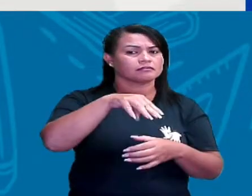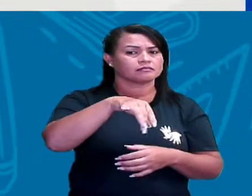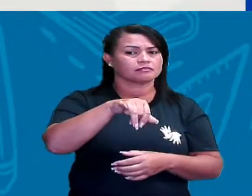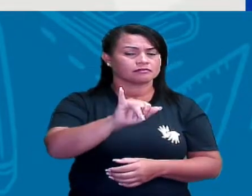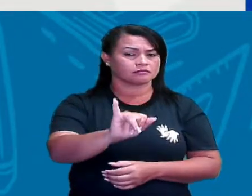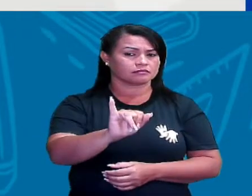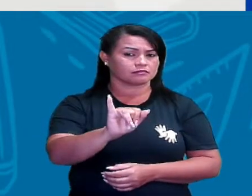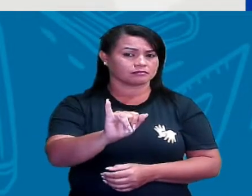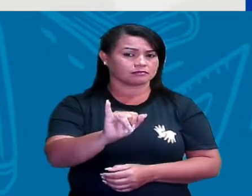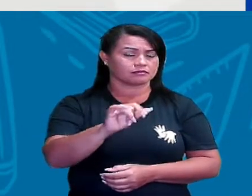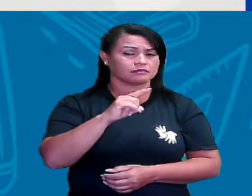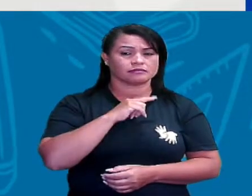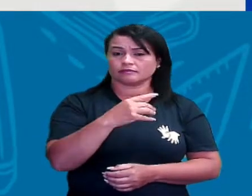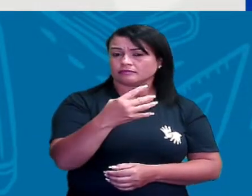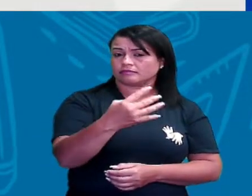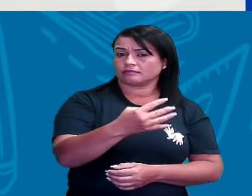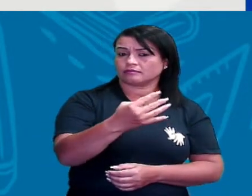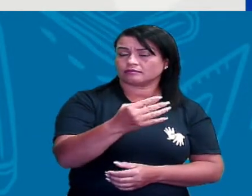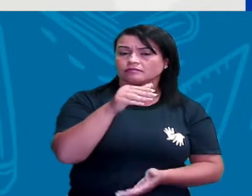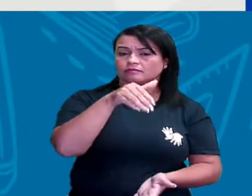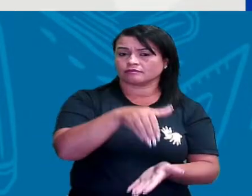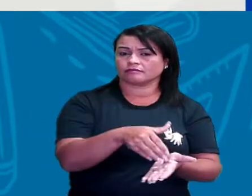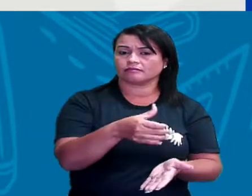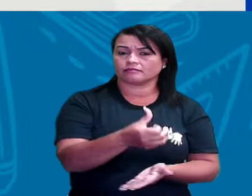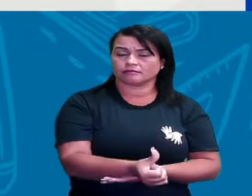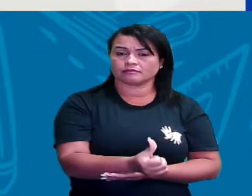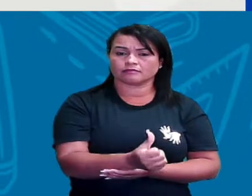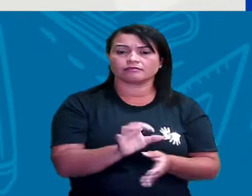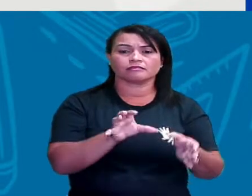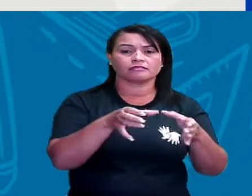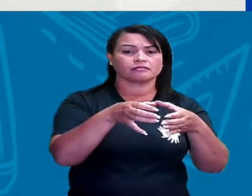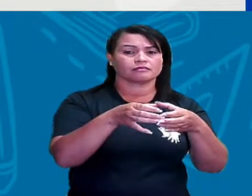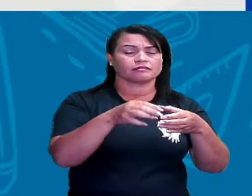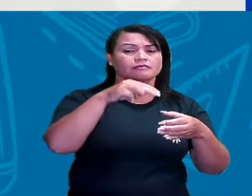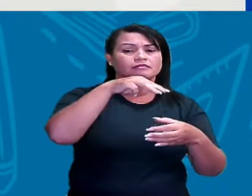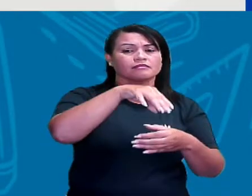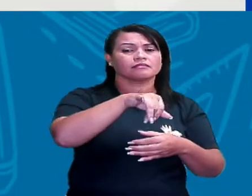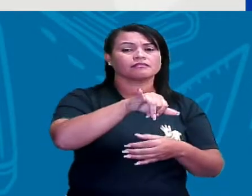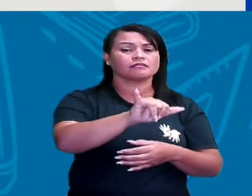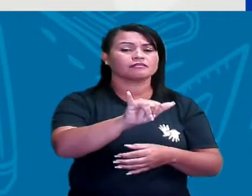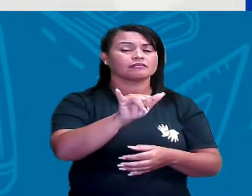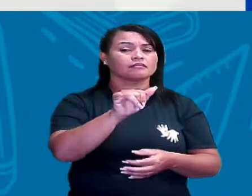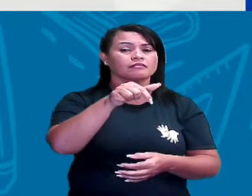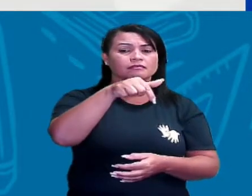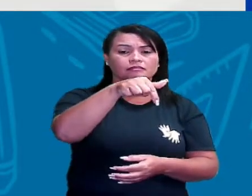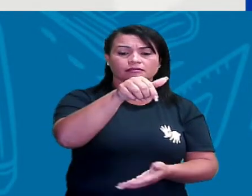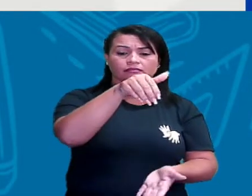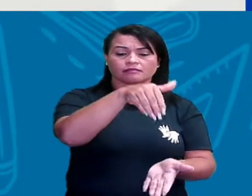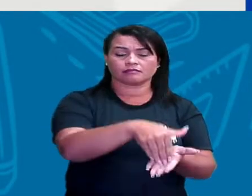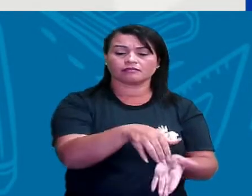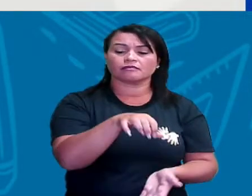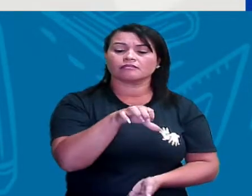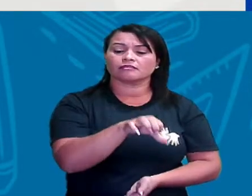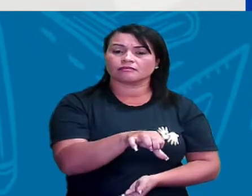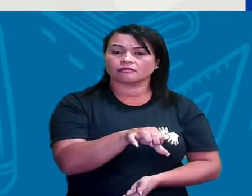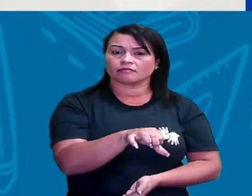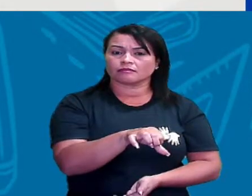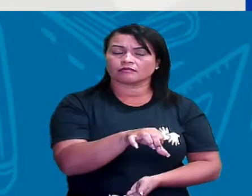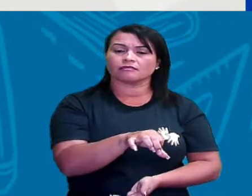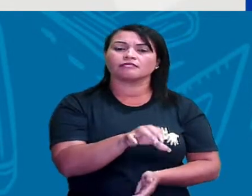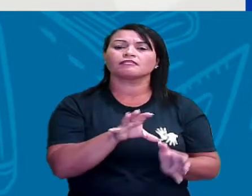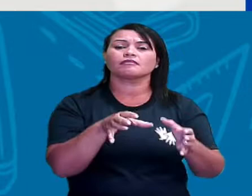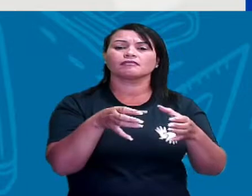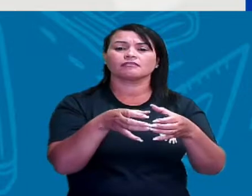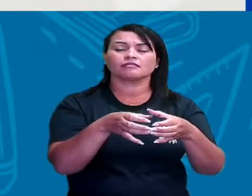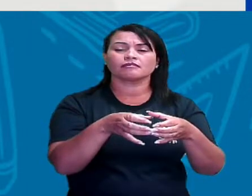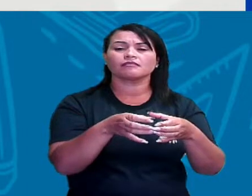ordem até a sexta ordem. A classe do milhão está da sétima até a nona ordem. E a classe das centenas